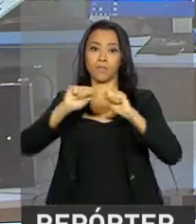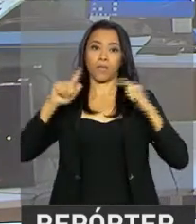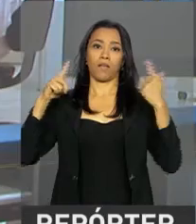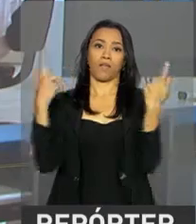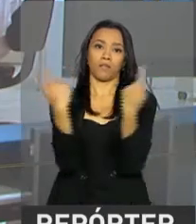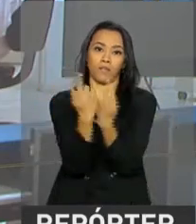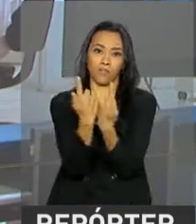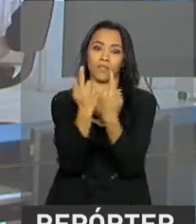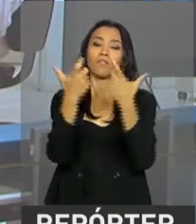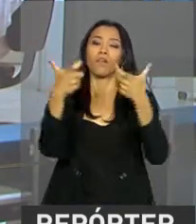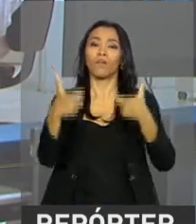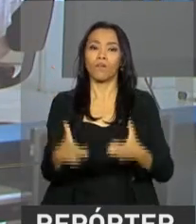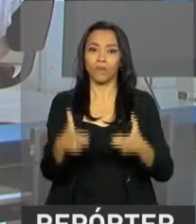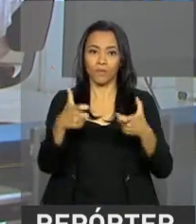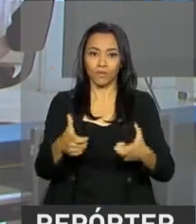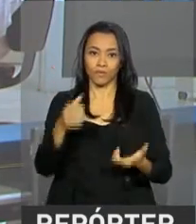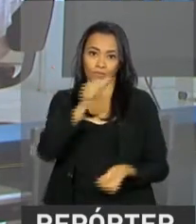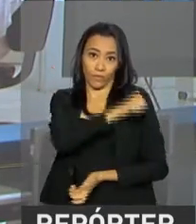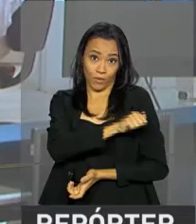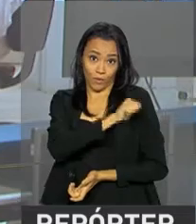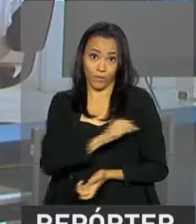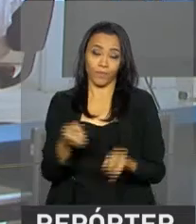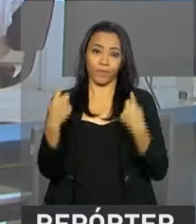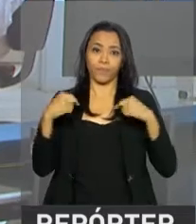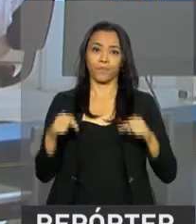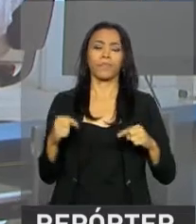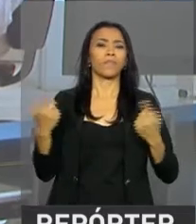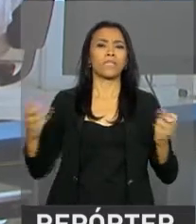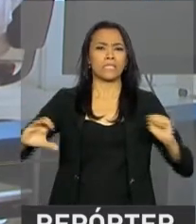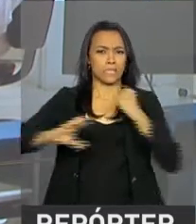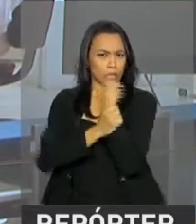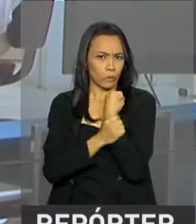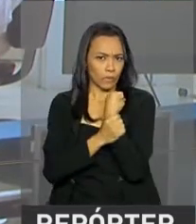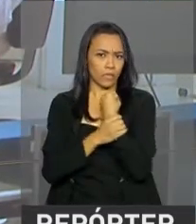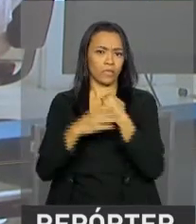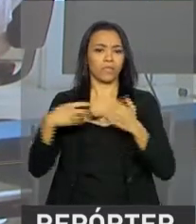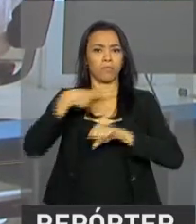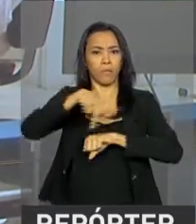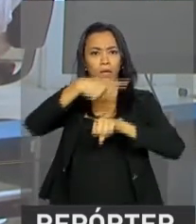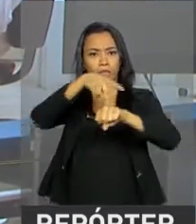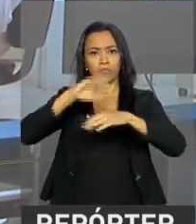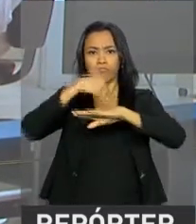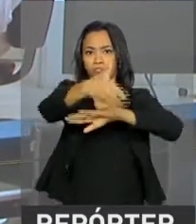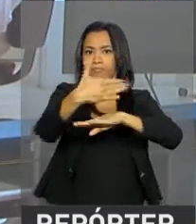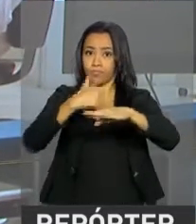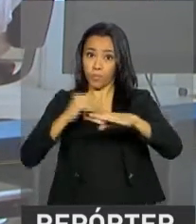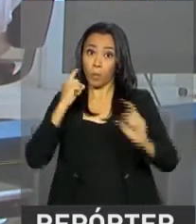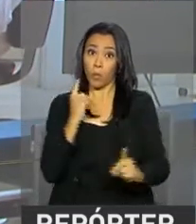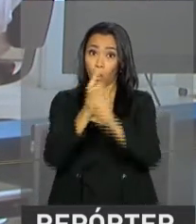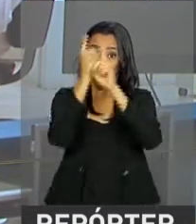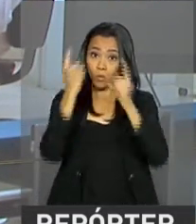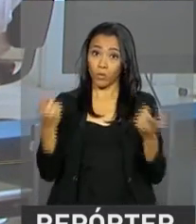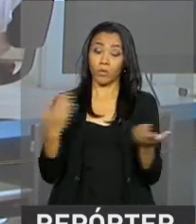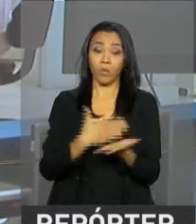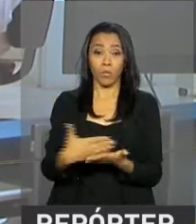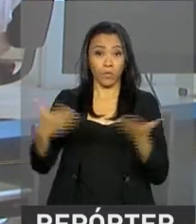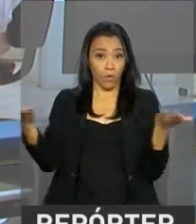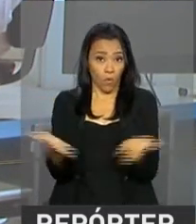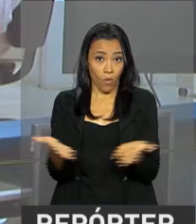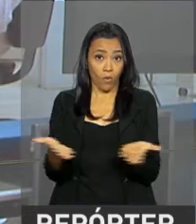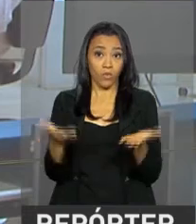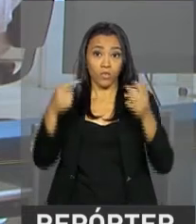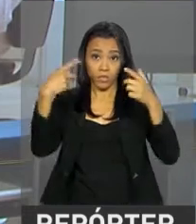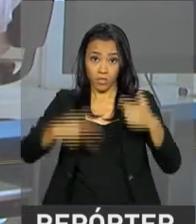janeiro segurança nas fronteiras esse é o tema de um encontro que começou hoje aqui em brasília com representantes